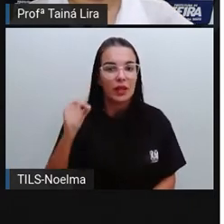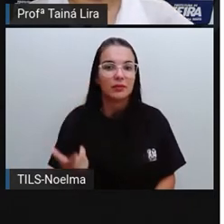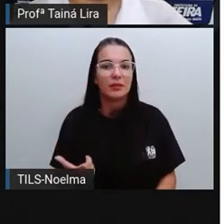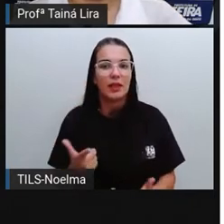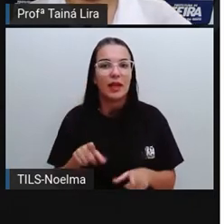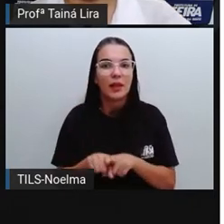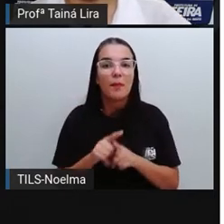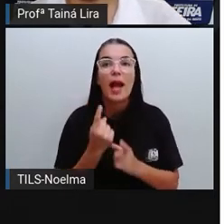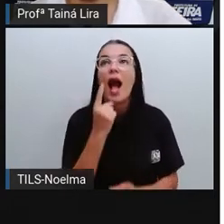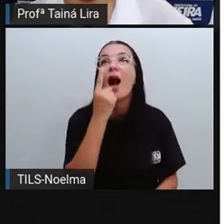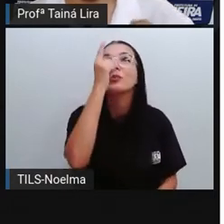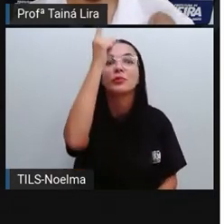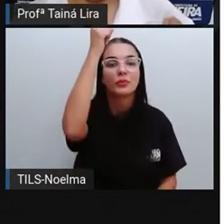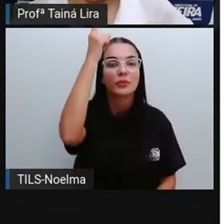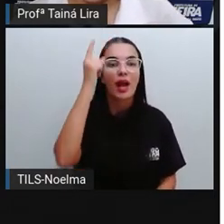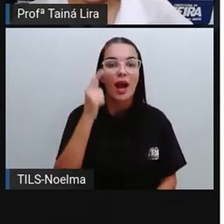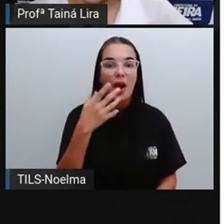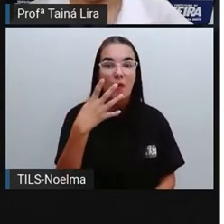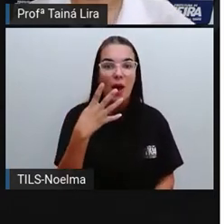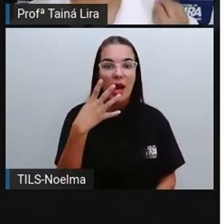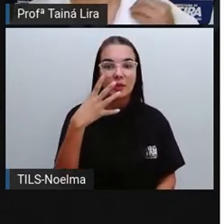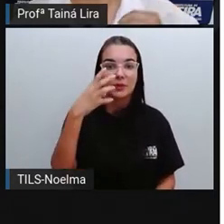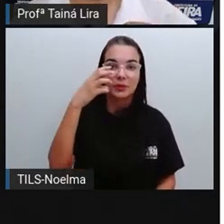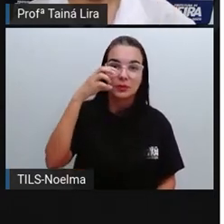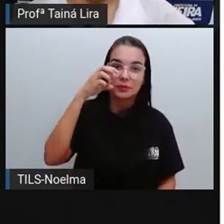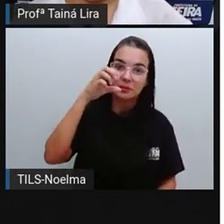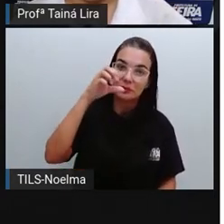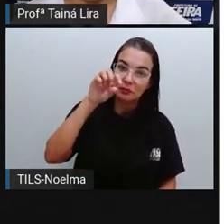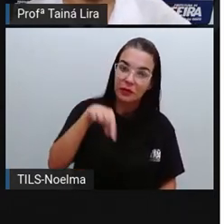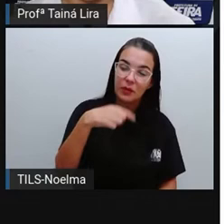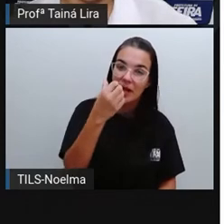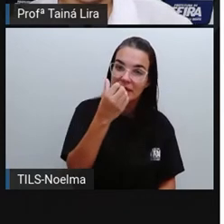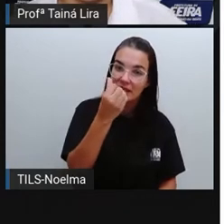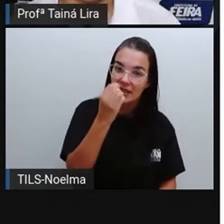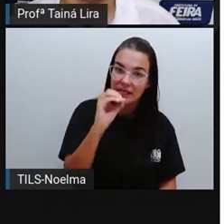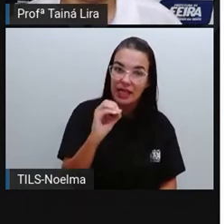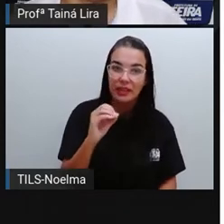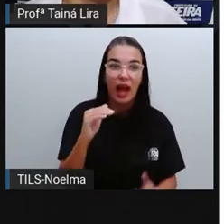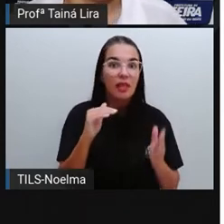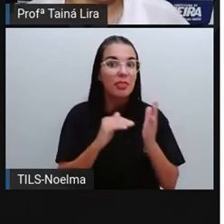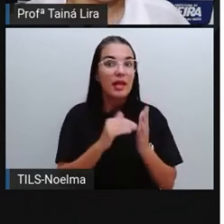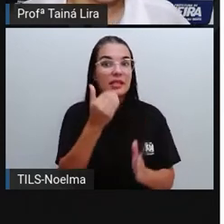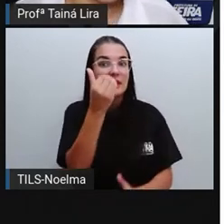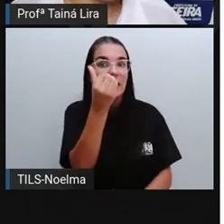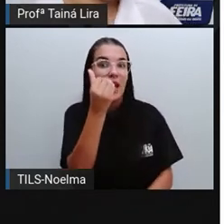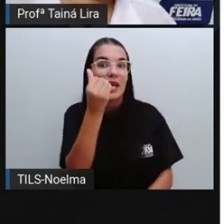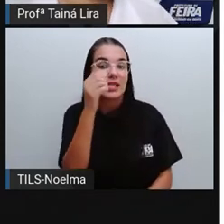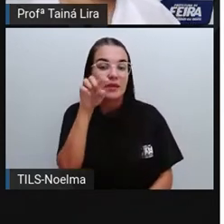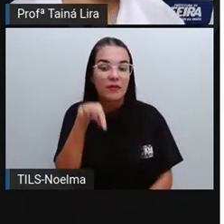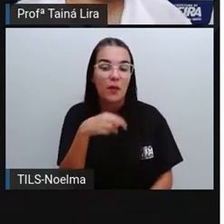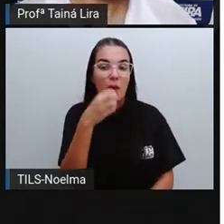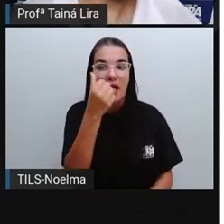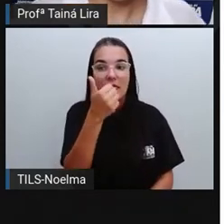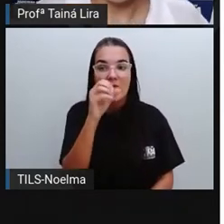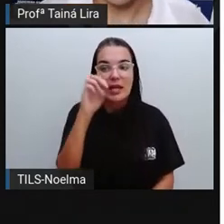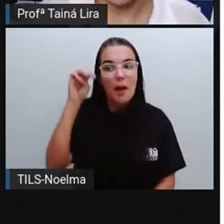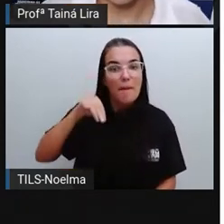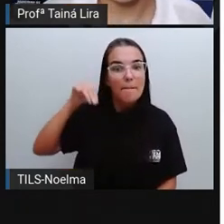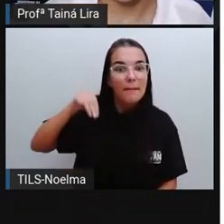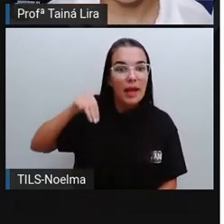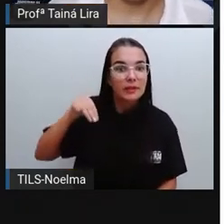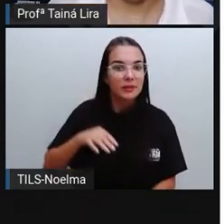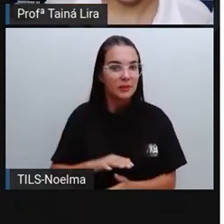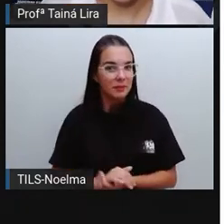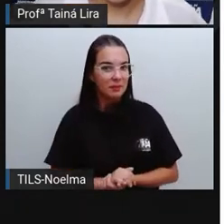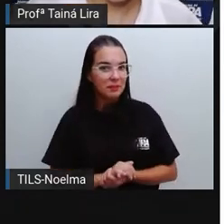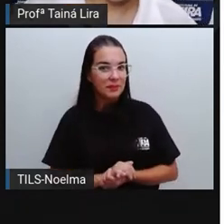metros e 60 centímetros até 6 metros e 10 centímetros. Então, eu não sei se alguém já foi no zoológico,